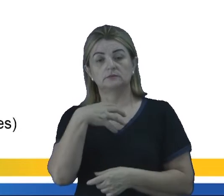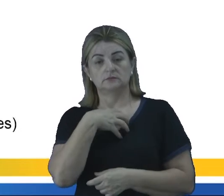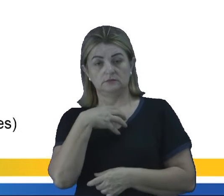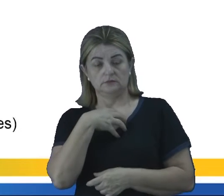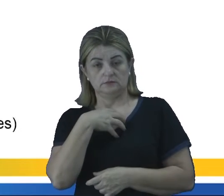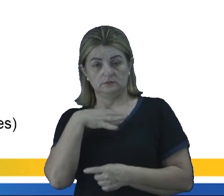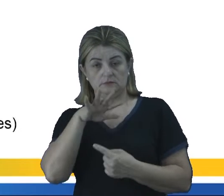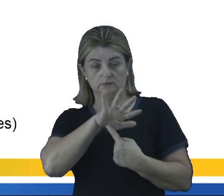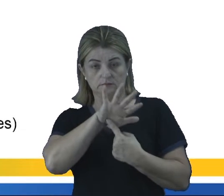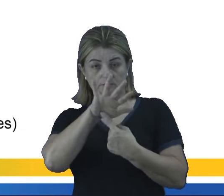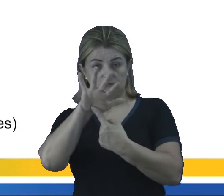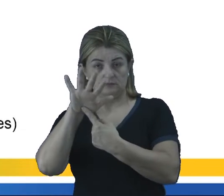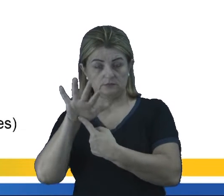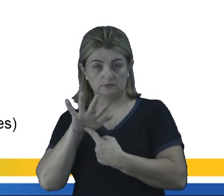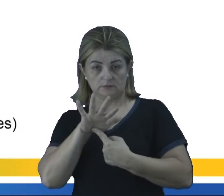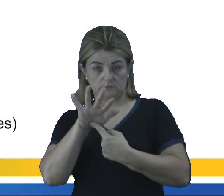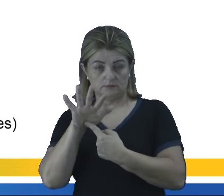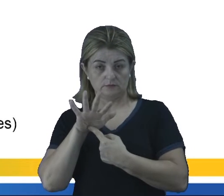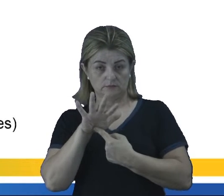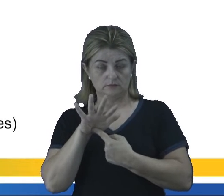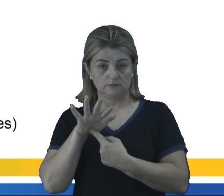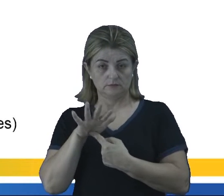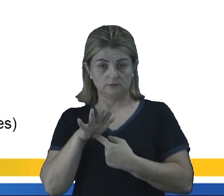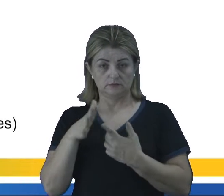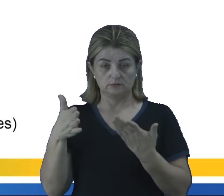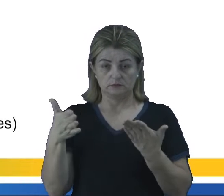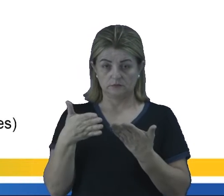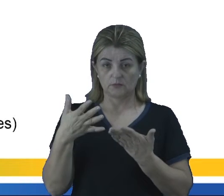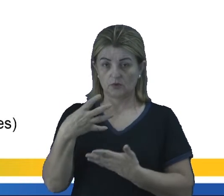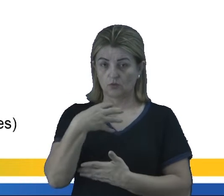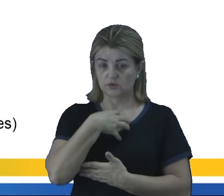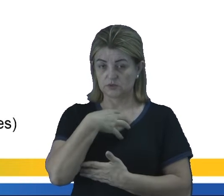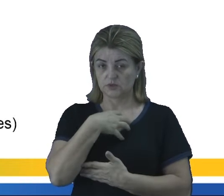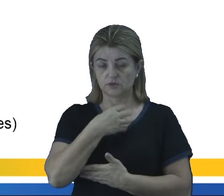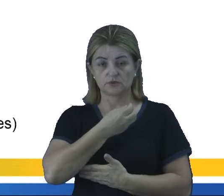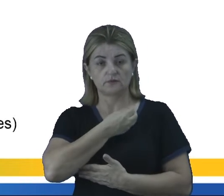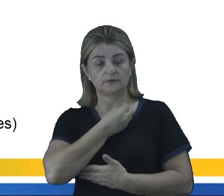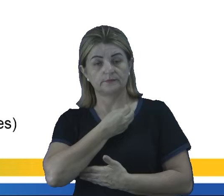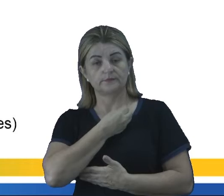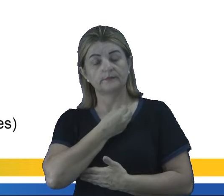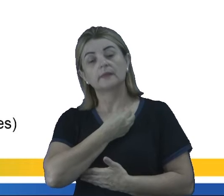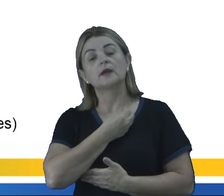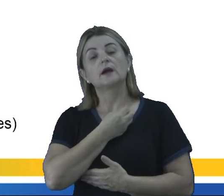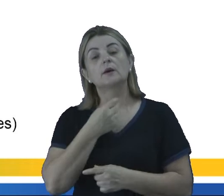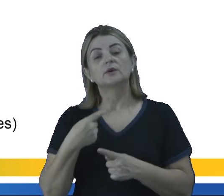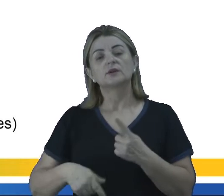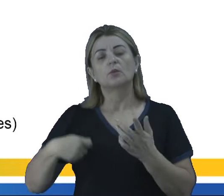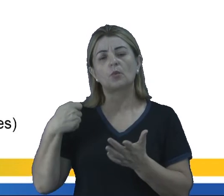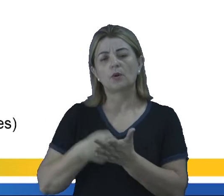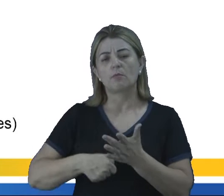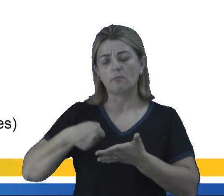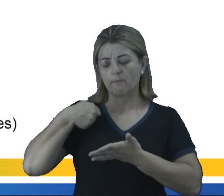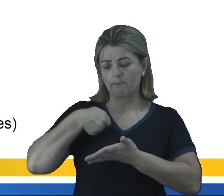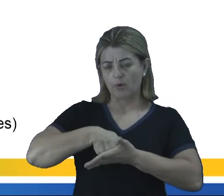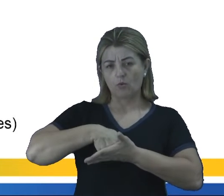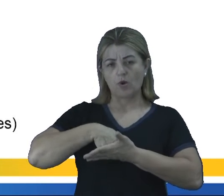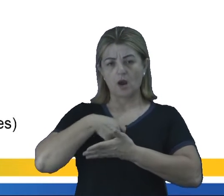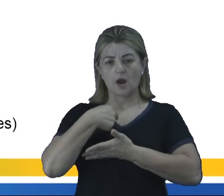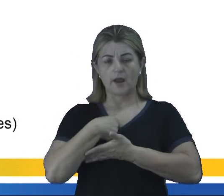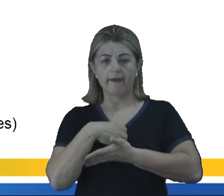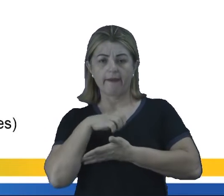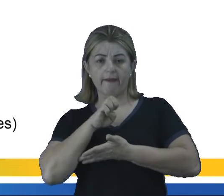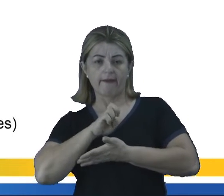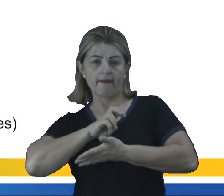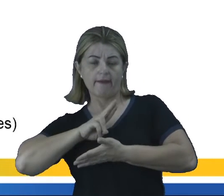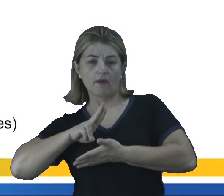gente conseguir fazer nas aulas, na internet também nós encontramos disponíveis vários vídeos ou explicações sobre as questões. Então,